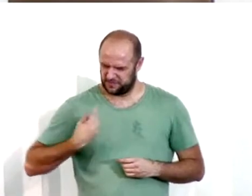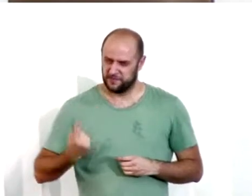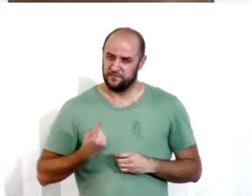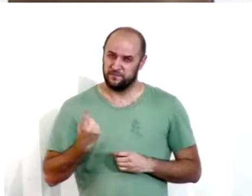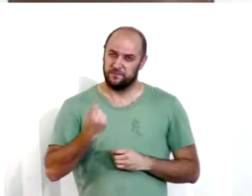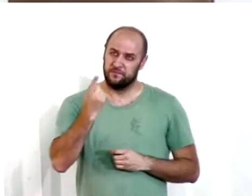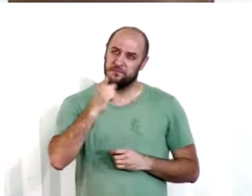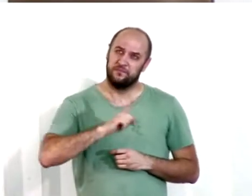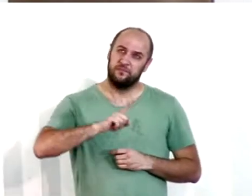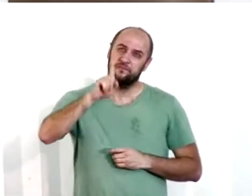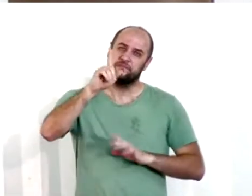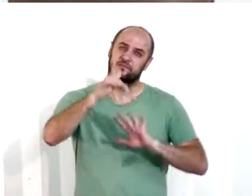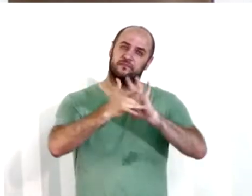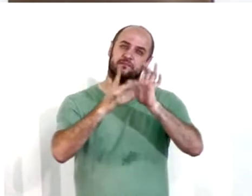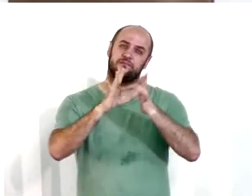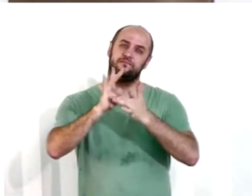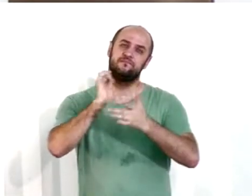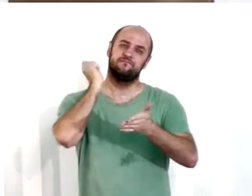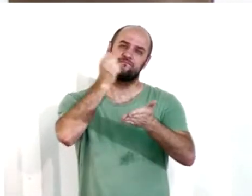conquistou na cruz.